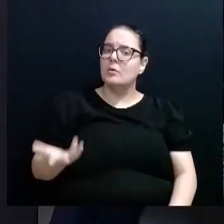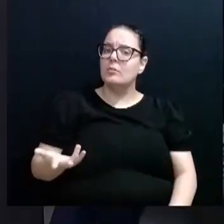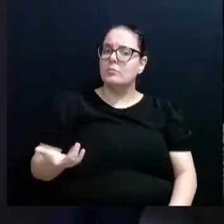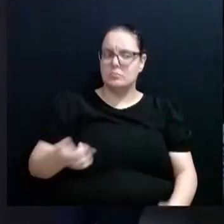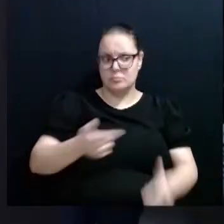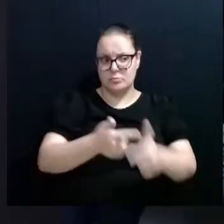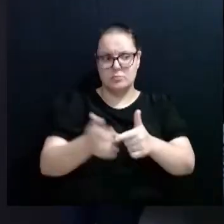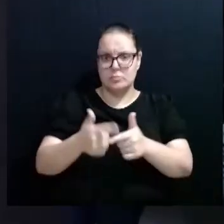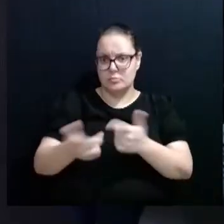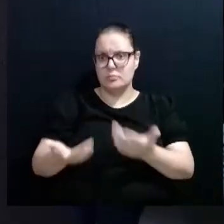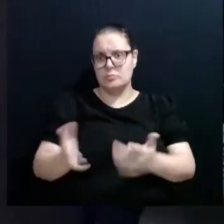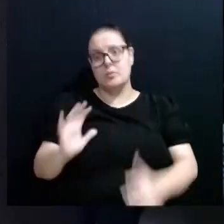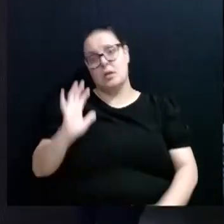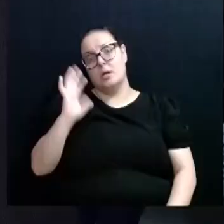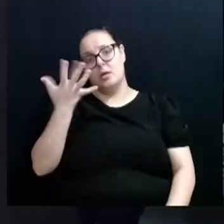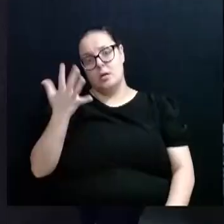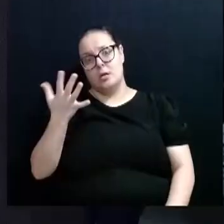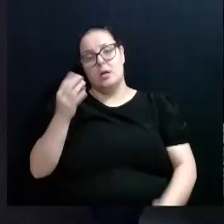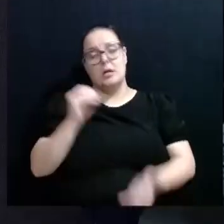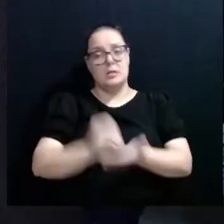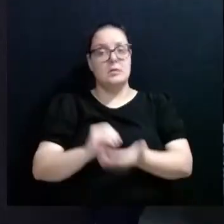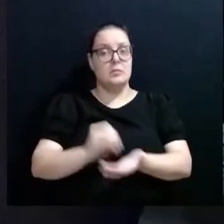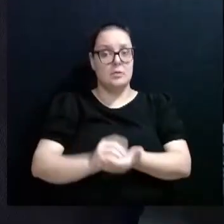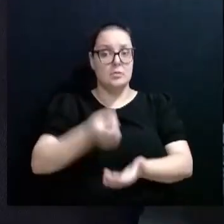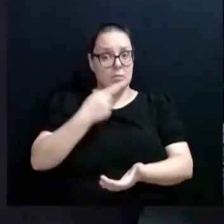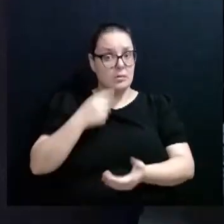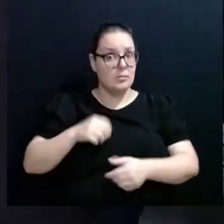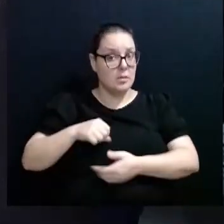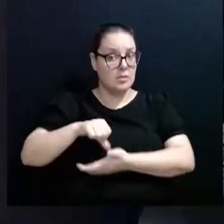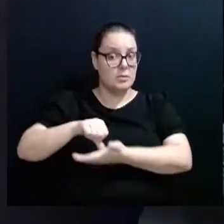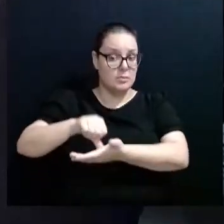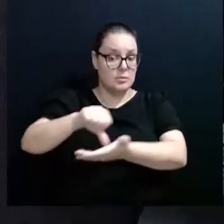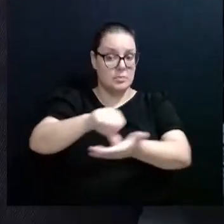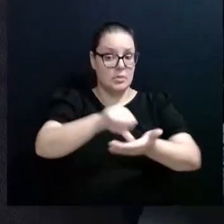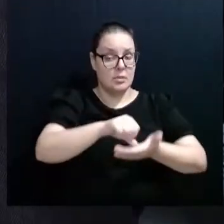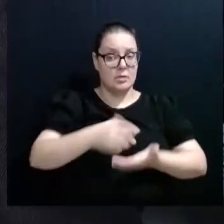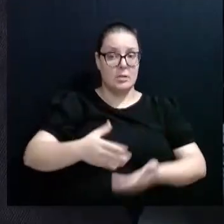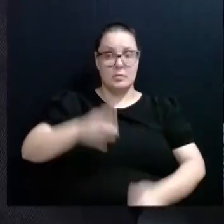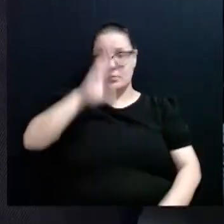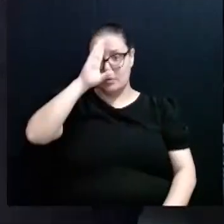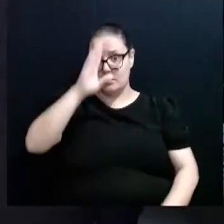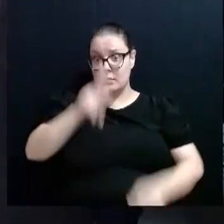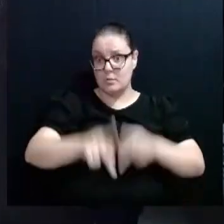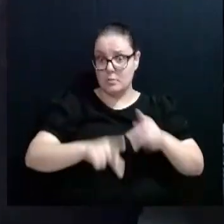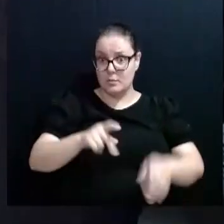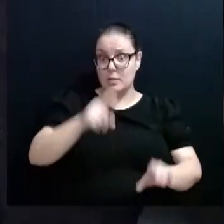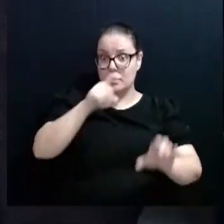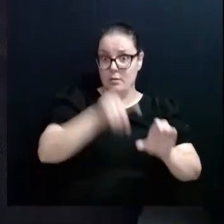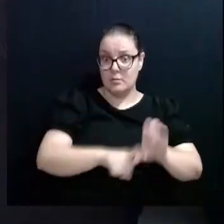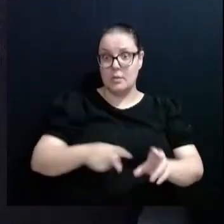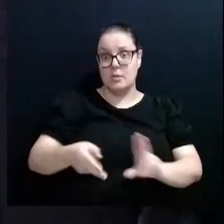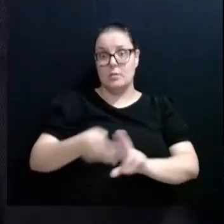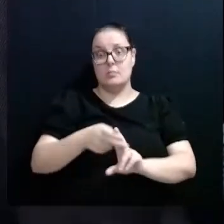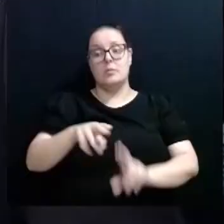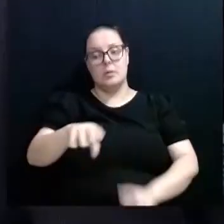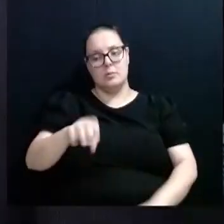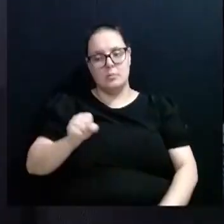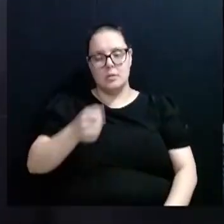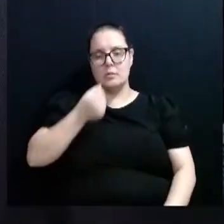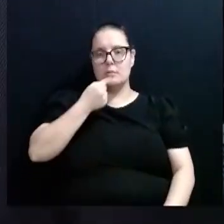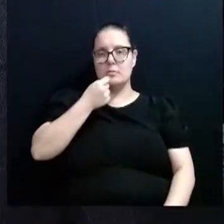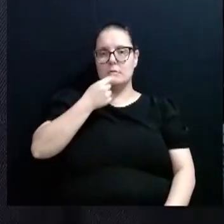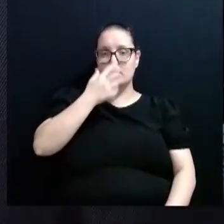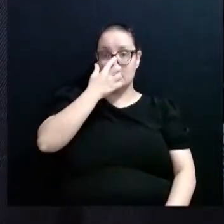causou esse desabastecimento, porque a população, principalmente aquela que depende do SUS, ela retira os seus medicamentos e são medicamentos de